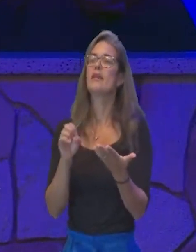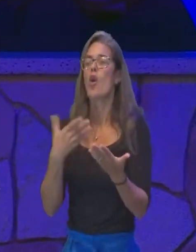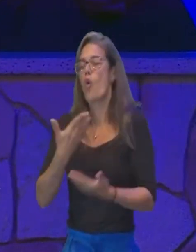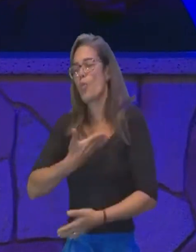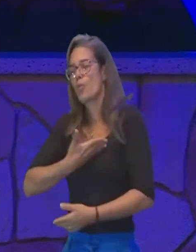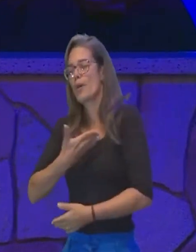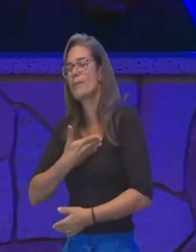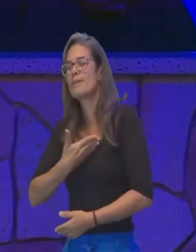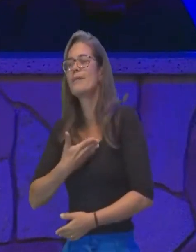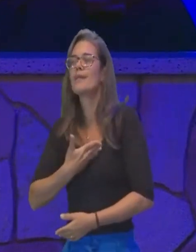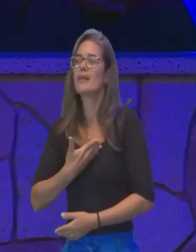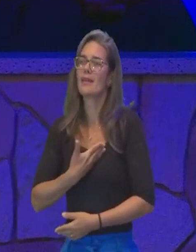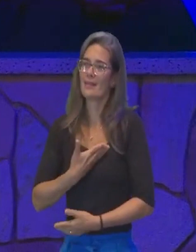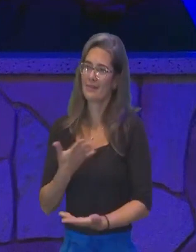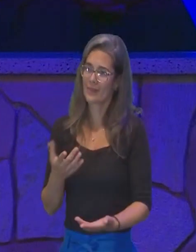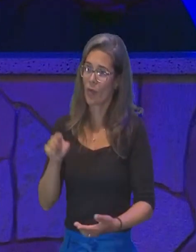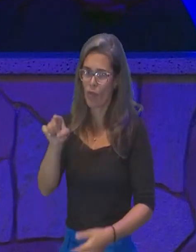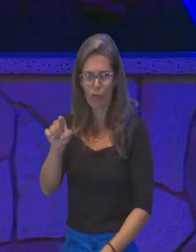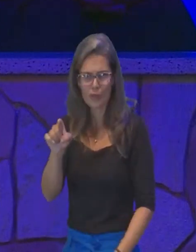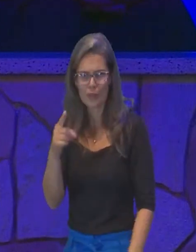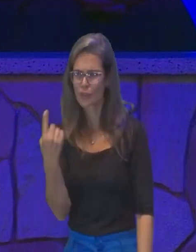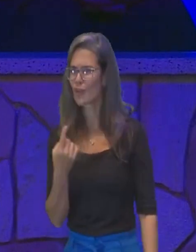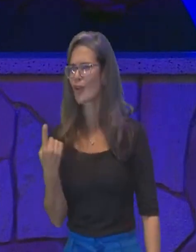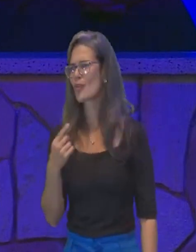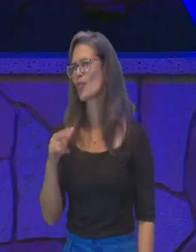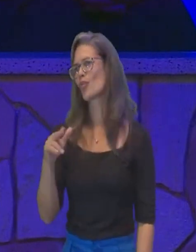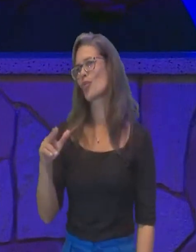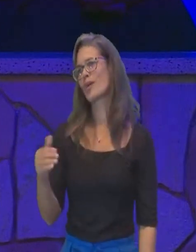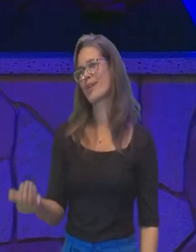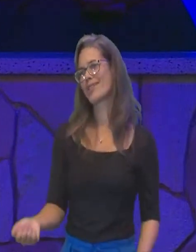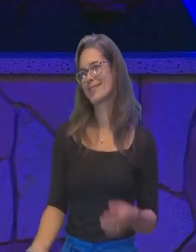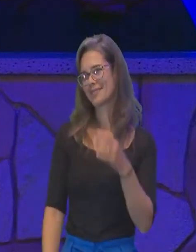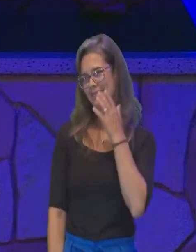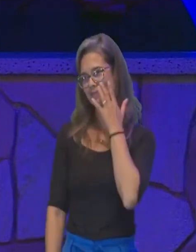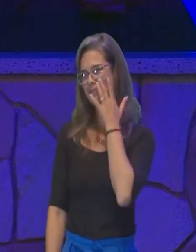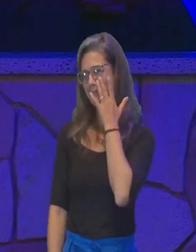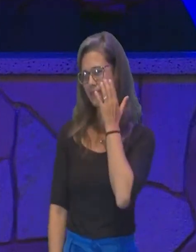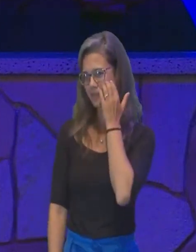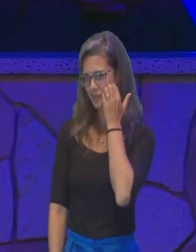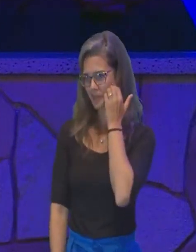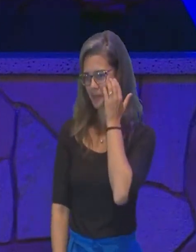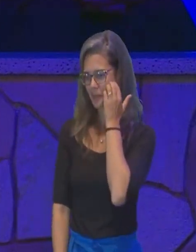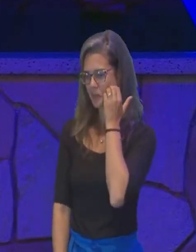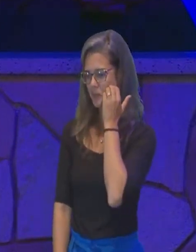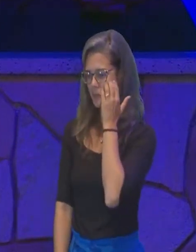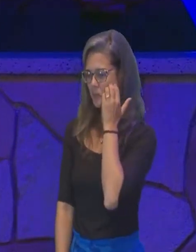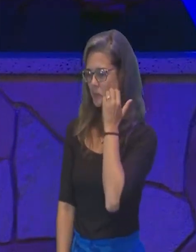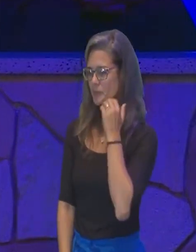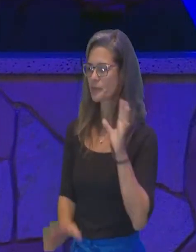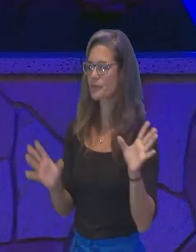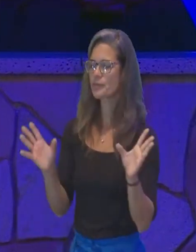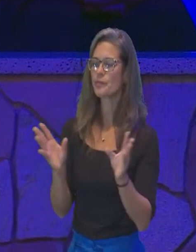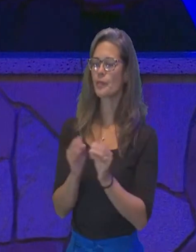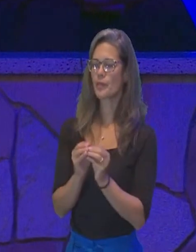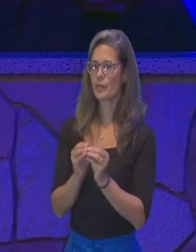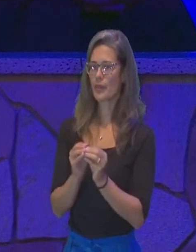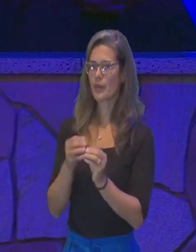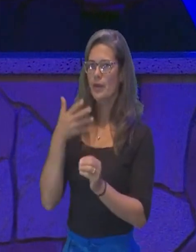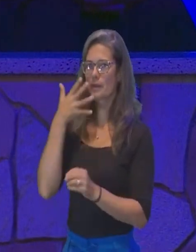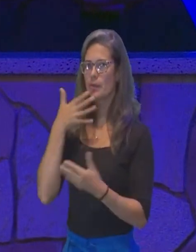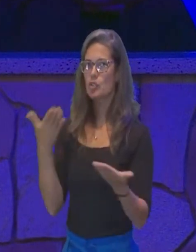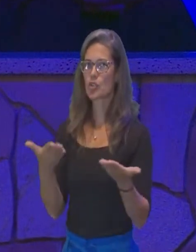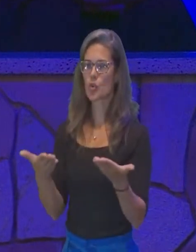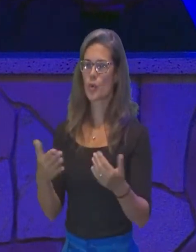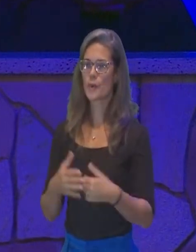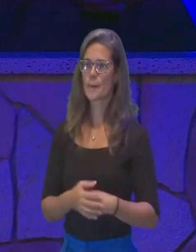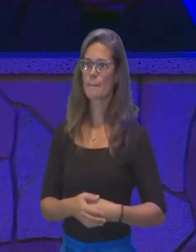você. Você não está só, você não está só. Para concluir, querido,